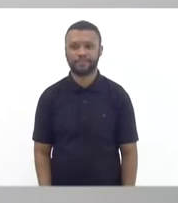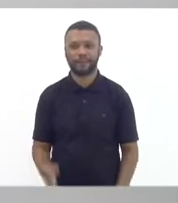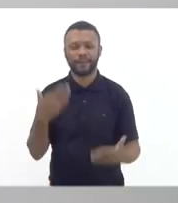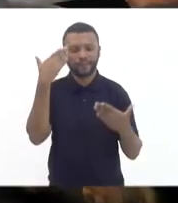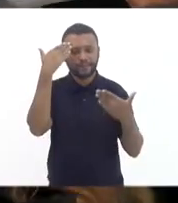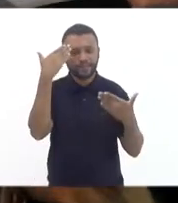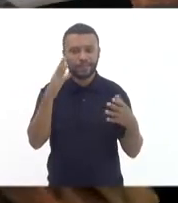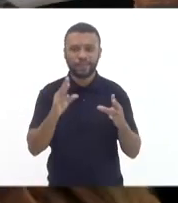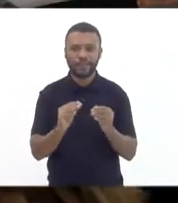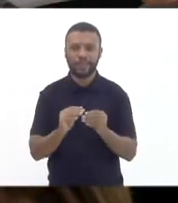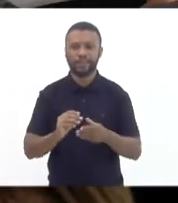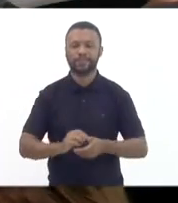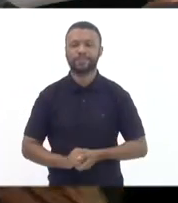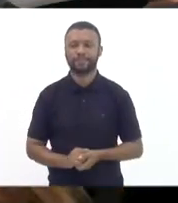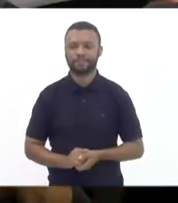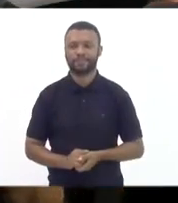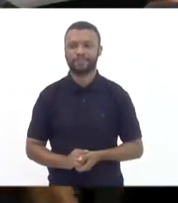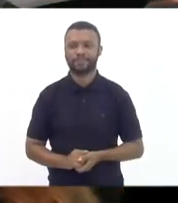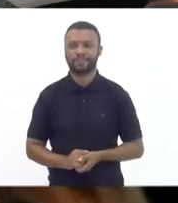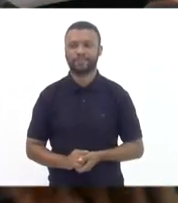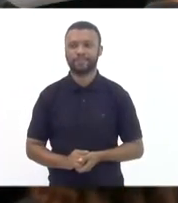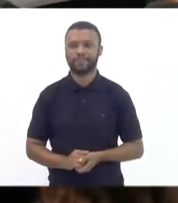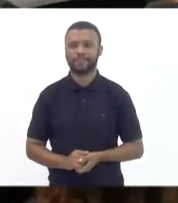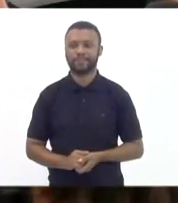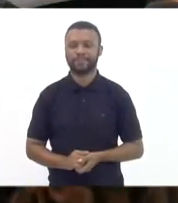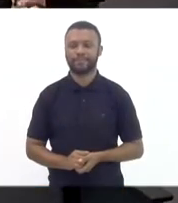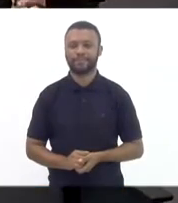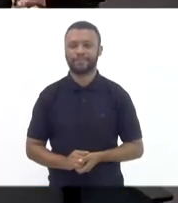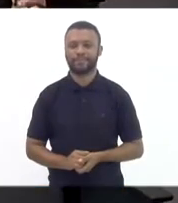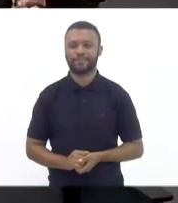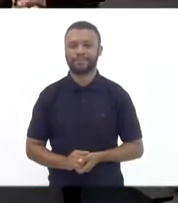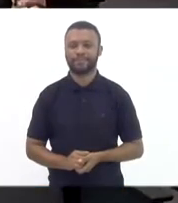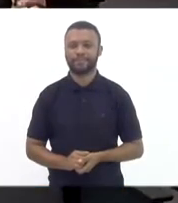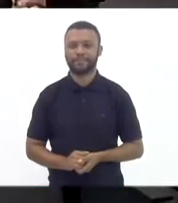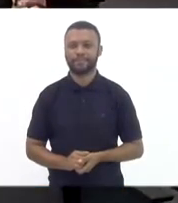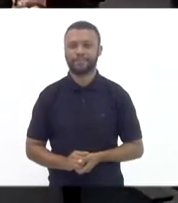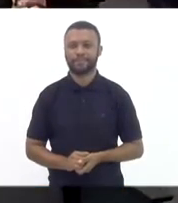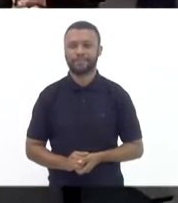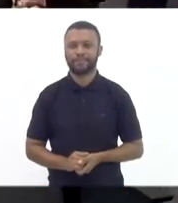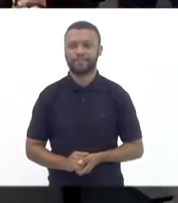obrigada. Eu venho sempre que sou convidado. Não, mas isso aí é você.